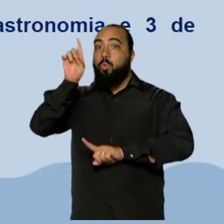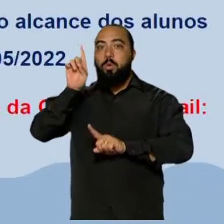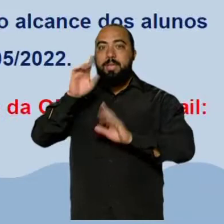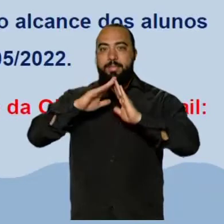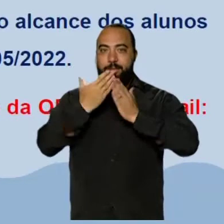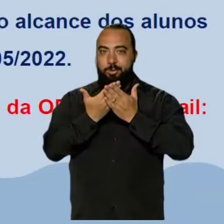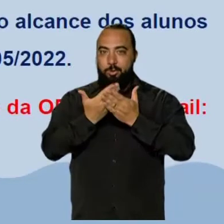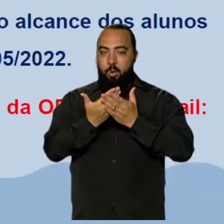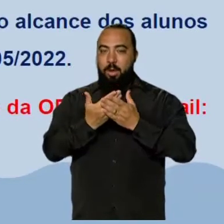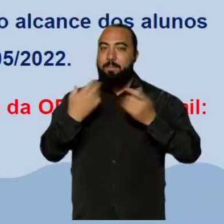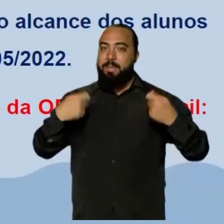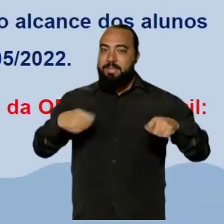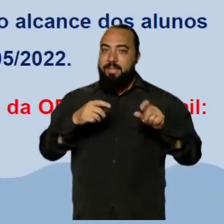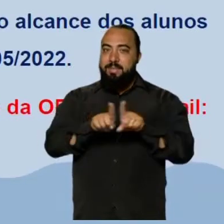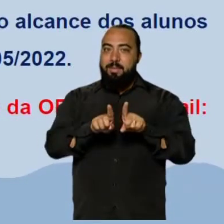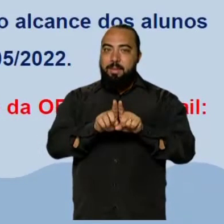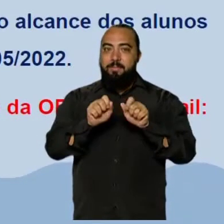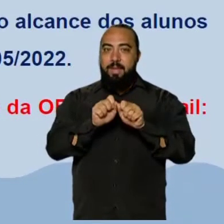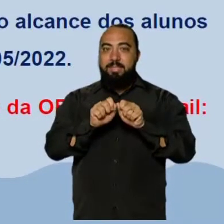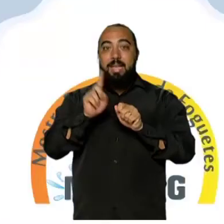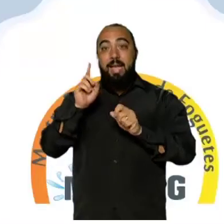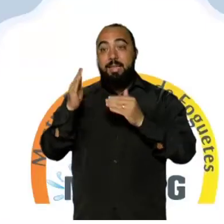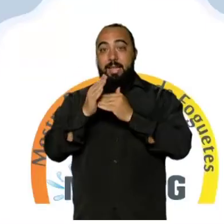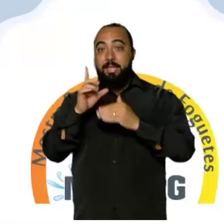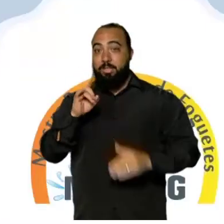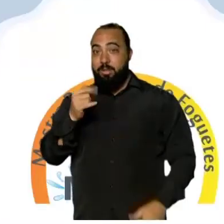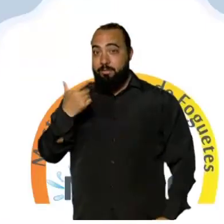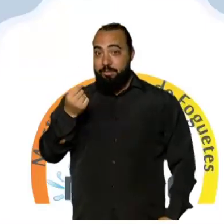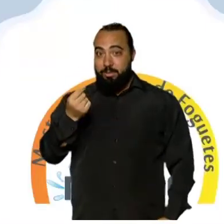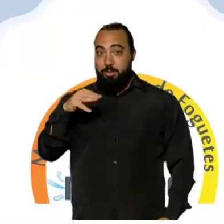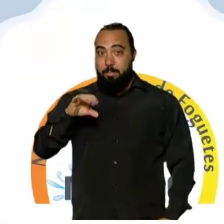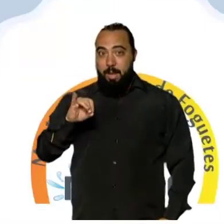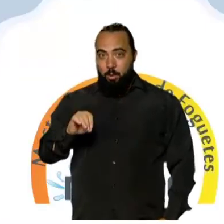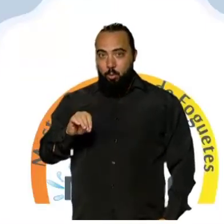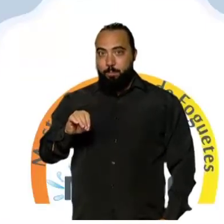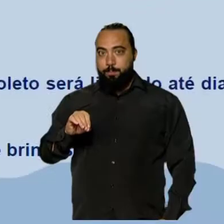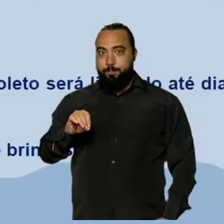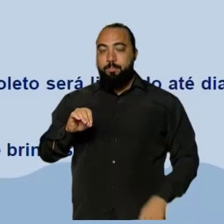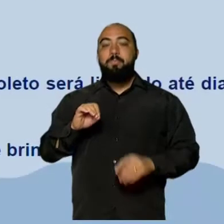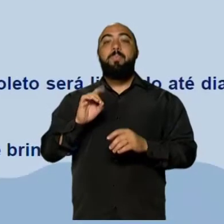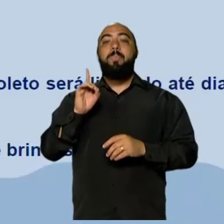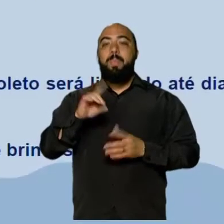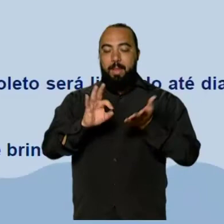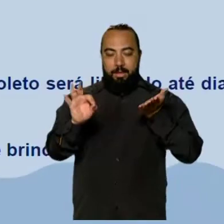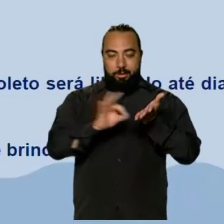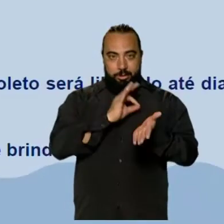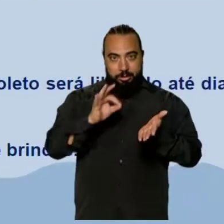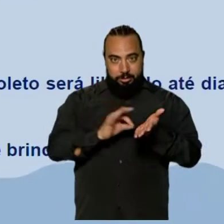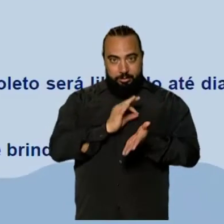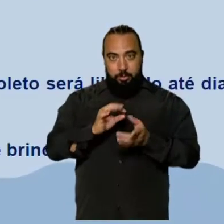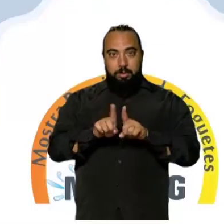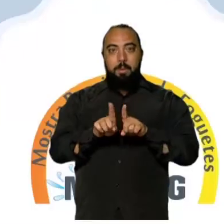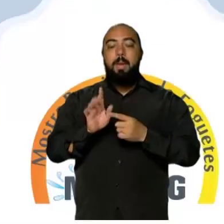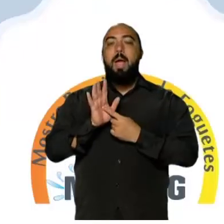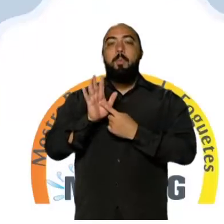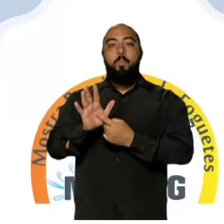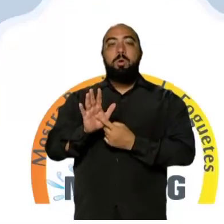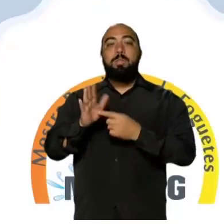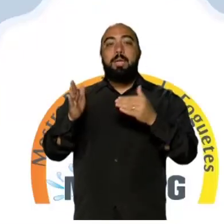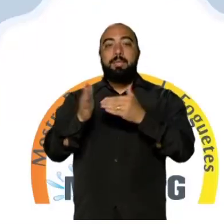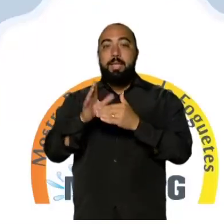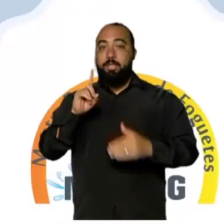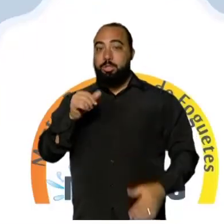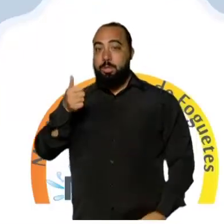escolas deve ser feito também até o dia 20 de maio. As inscrições tanto para a Olimpíada como para a Mostra vão até o